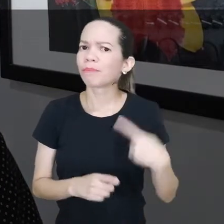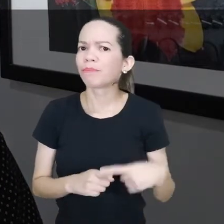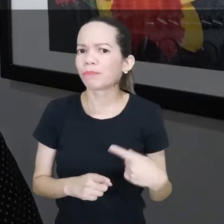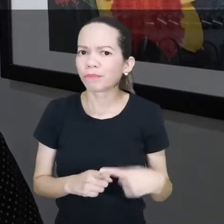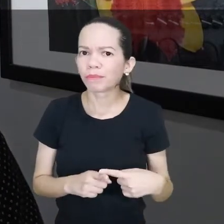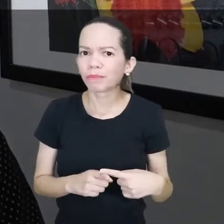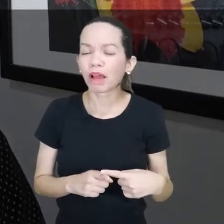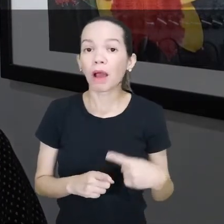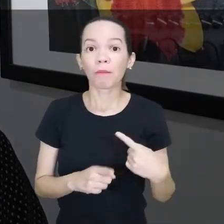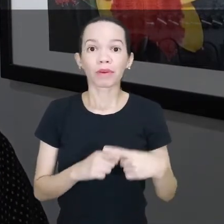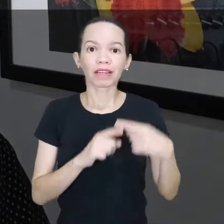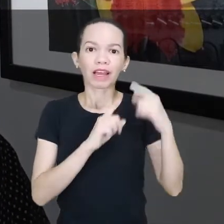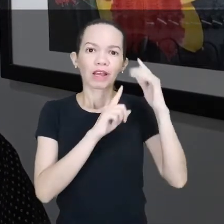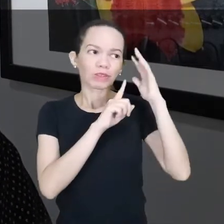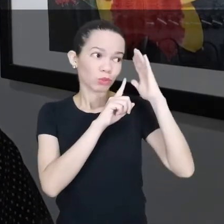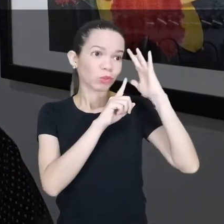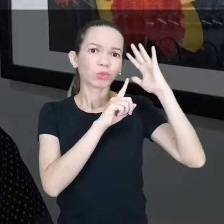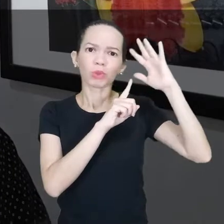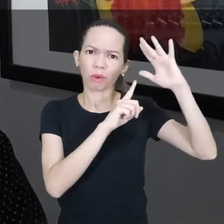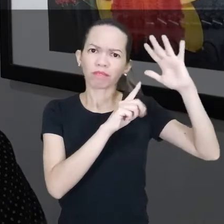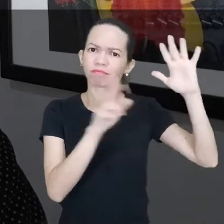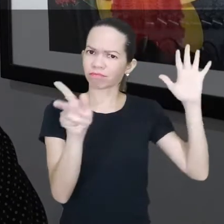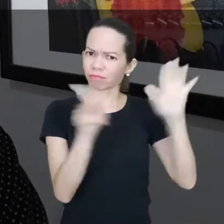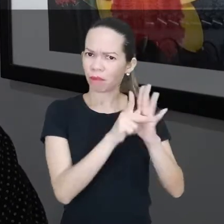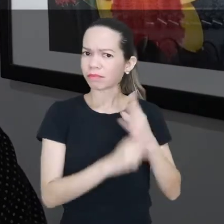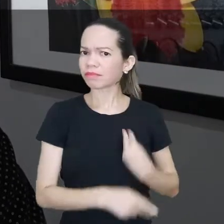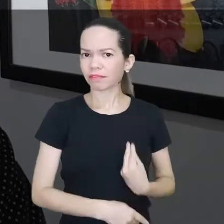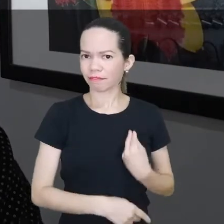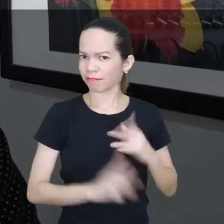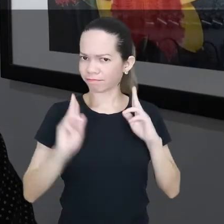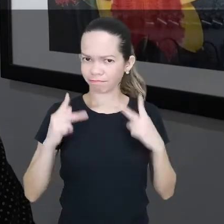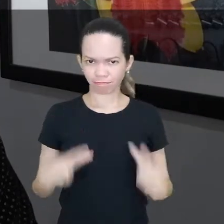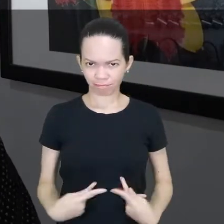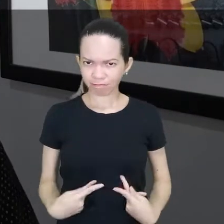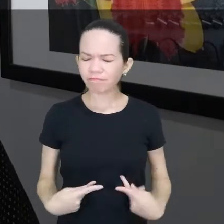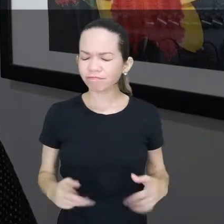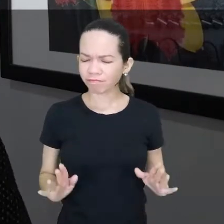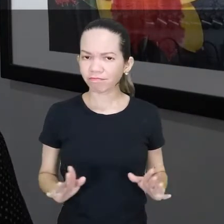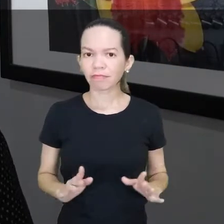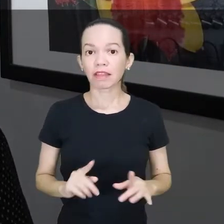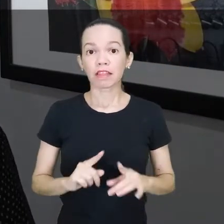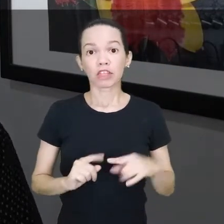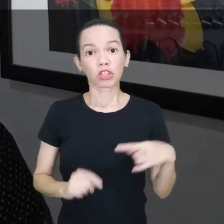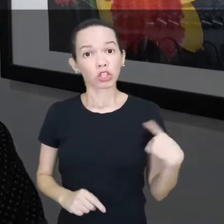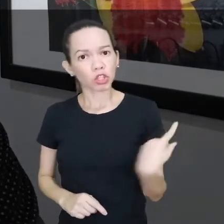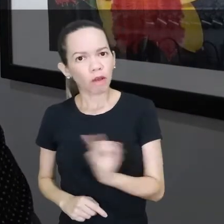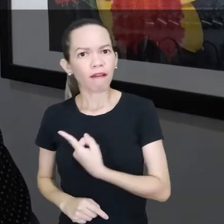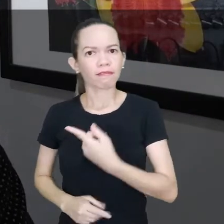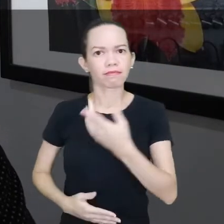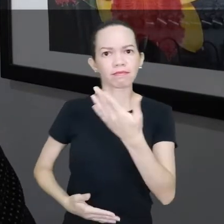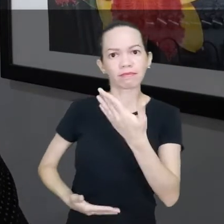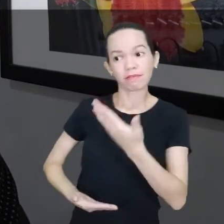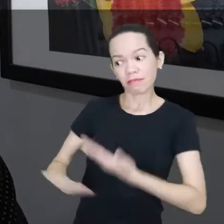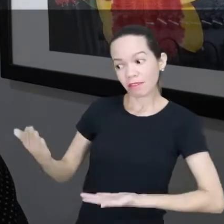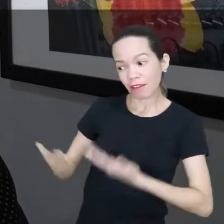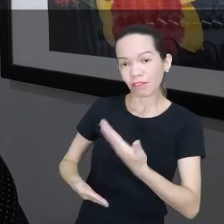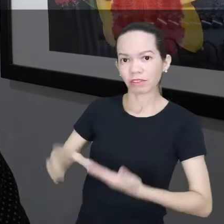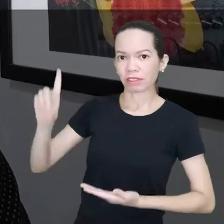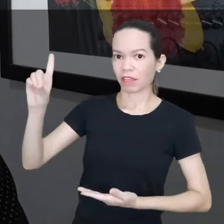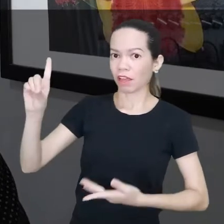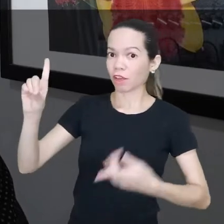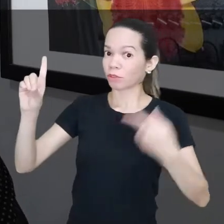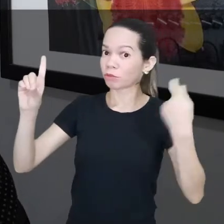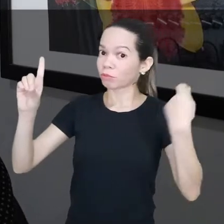Sabe por quê? Porque os sonhos permeiam nossas vidas. Porém, como servos de Deus, nós precisamos